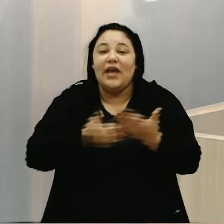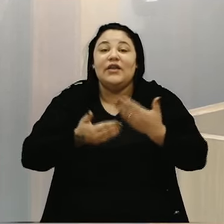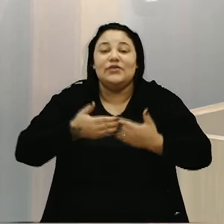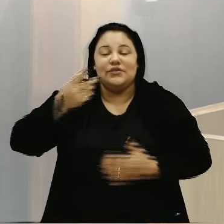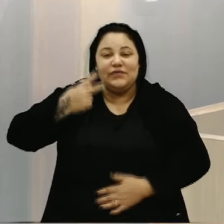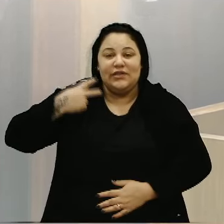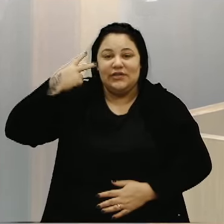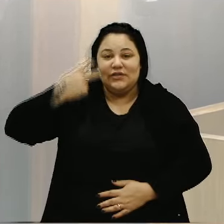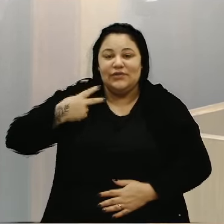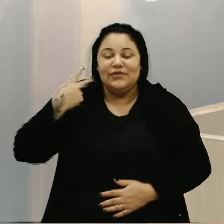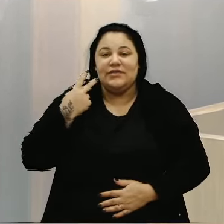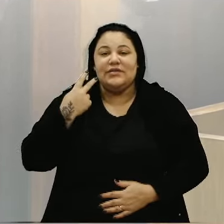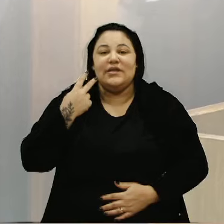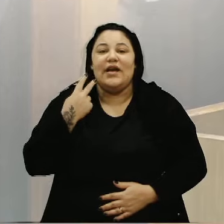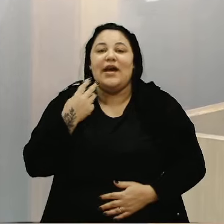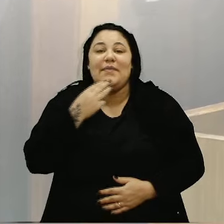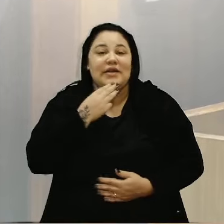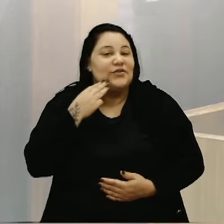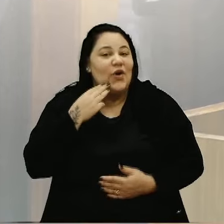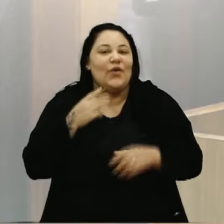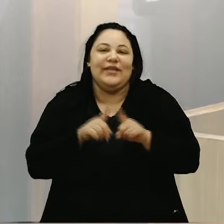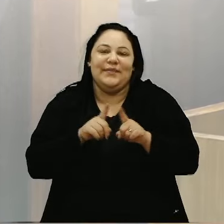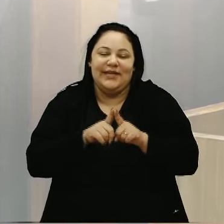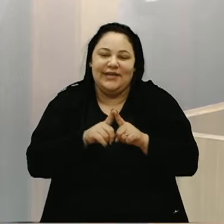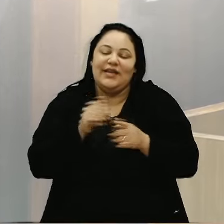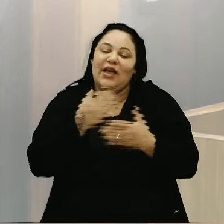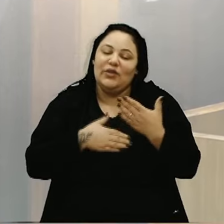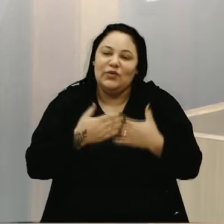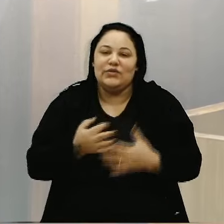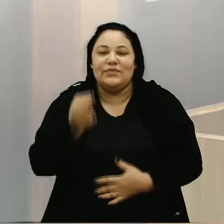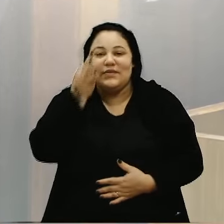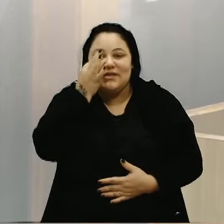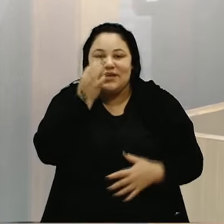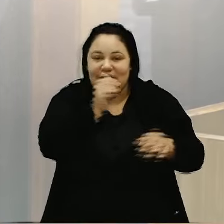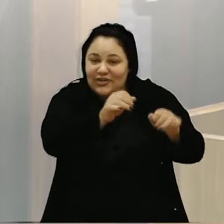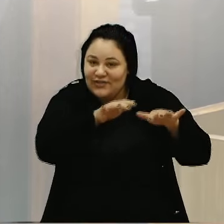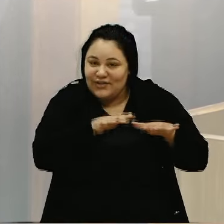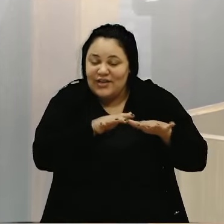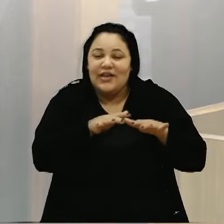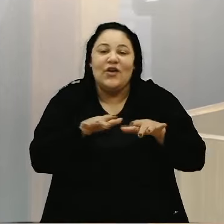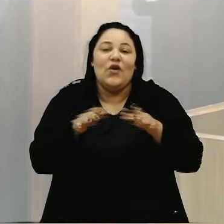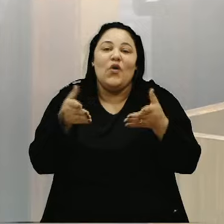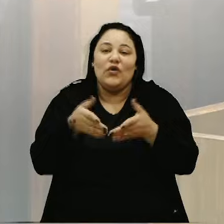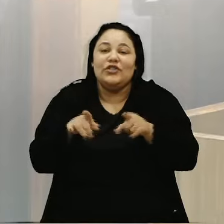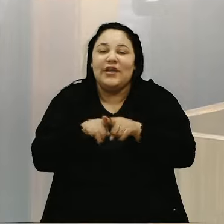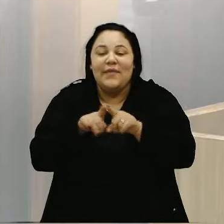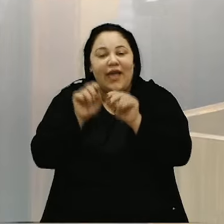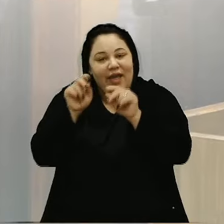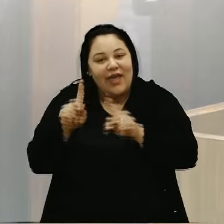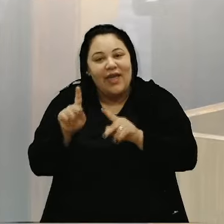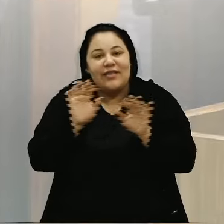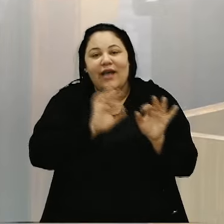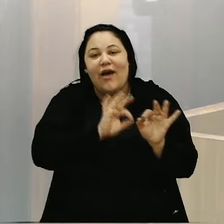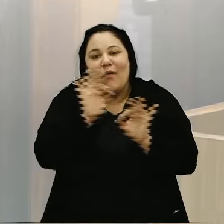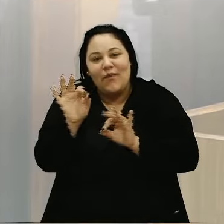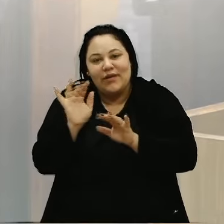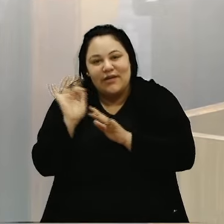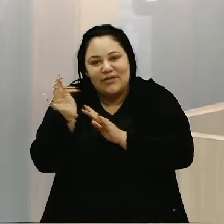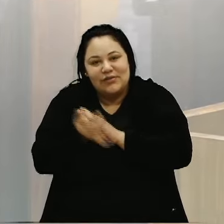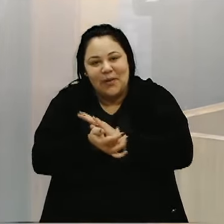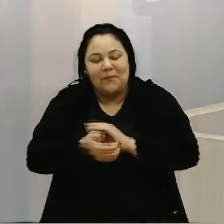a presidente e a todos que estão aqui presente e aqueles que estão nos assistindo e